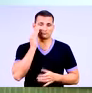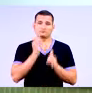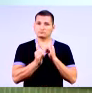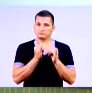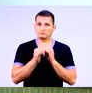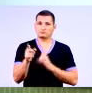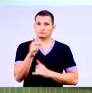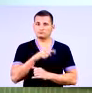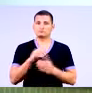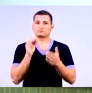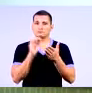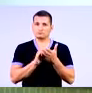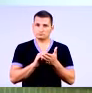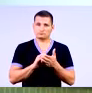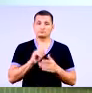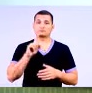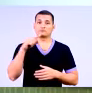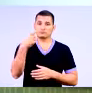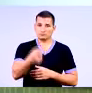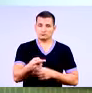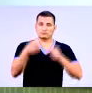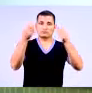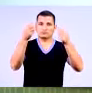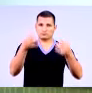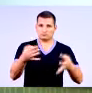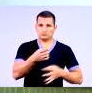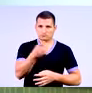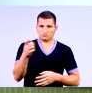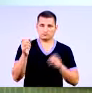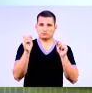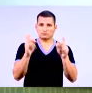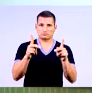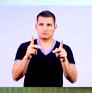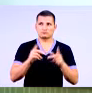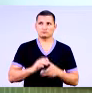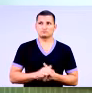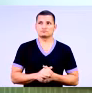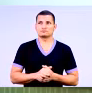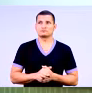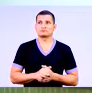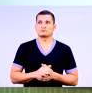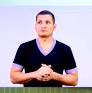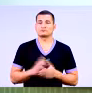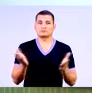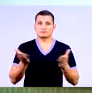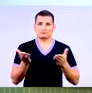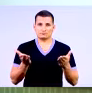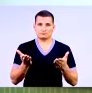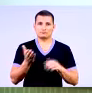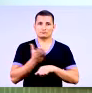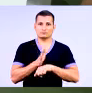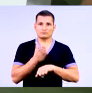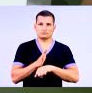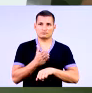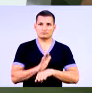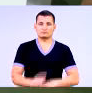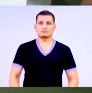vocês trazem e vamos explicar para vocês, ok? Então, vamos para as atividades.